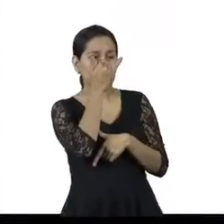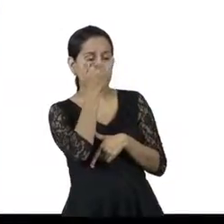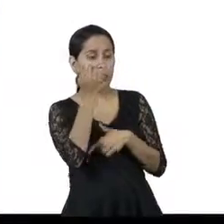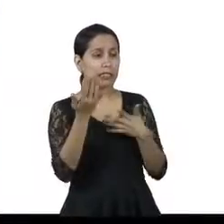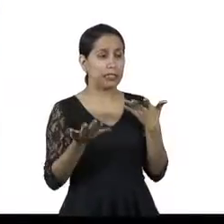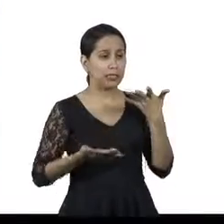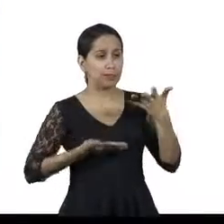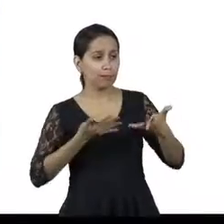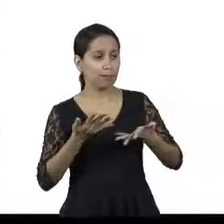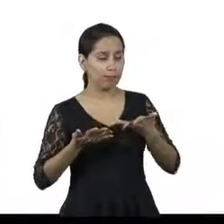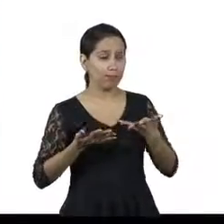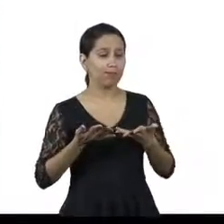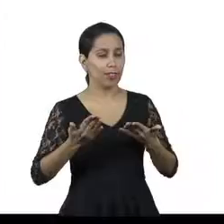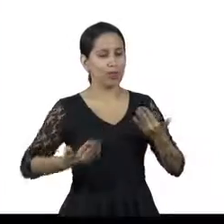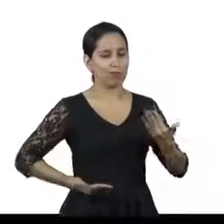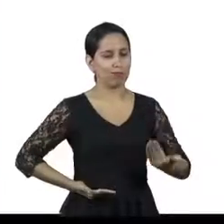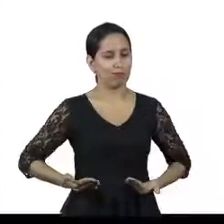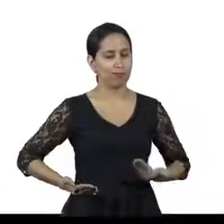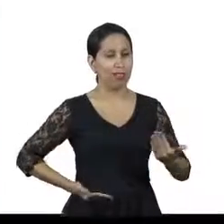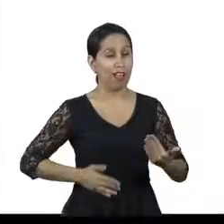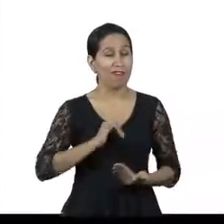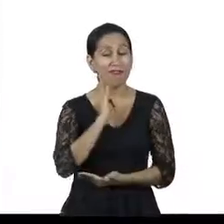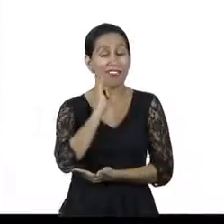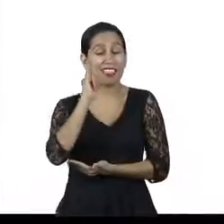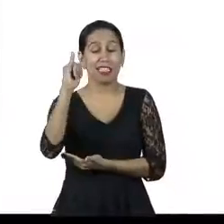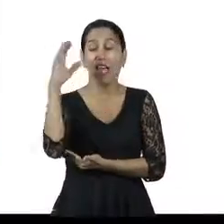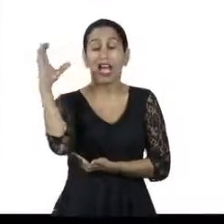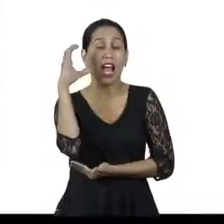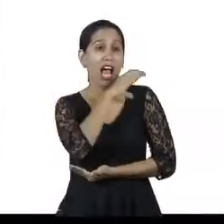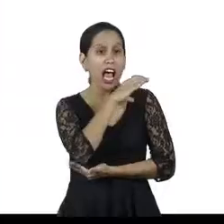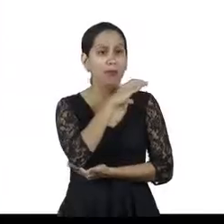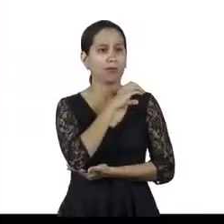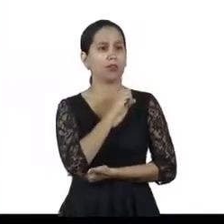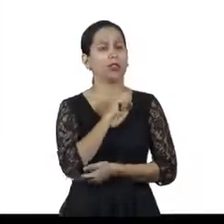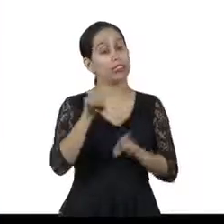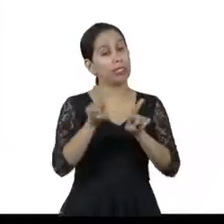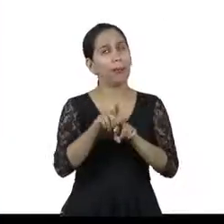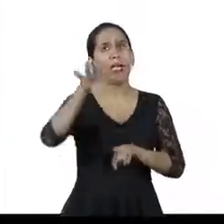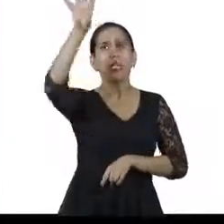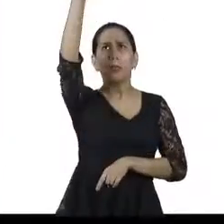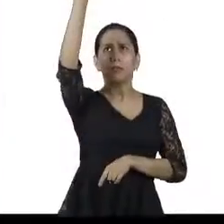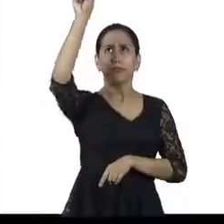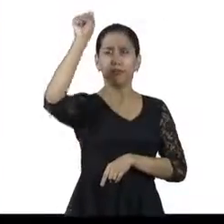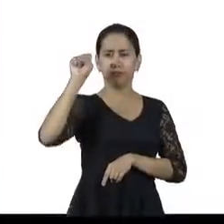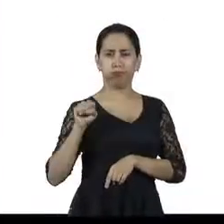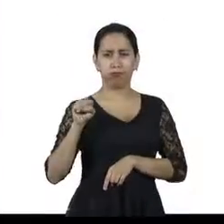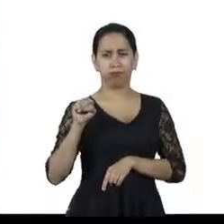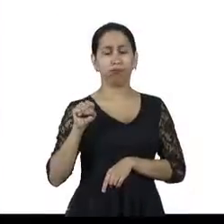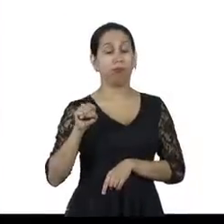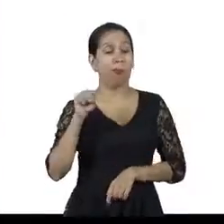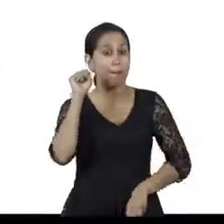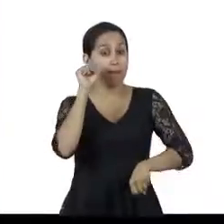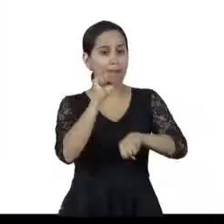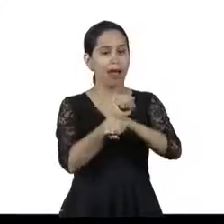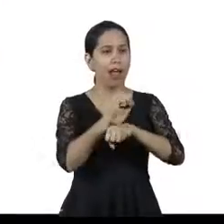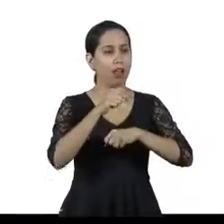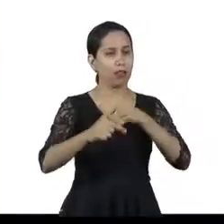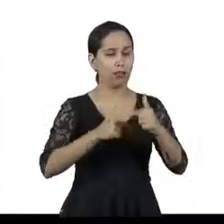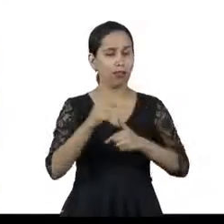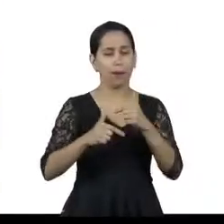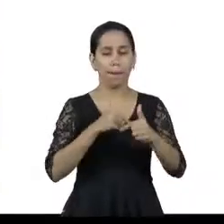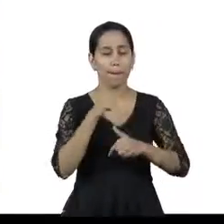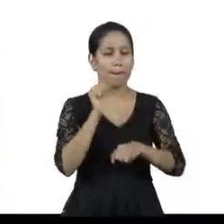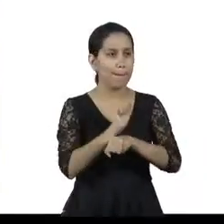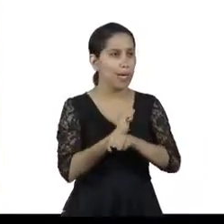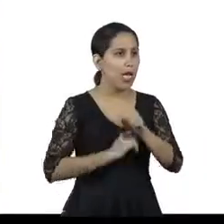ser imediatamente acionado o cordão de emergência para paralisação das atividades. A atividade em